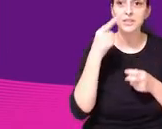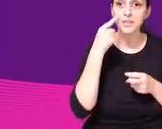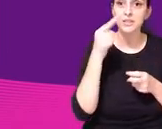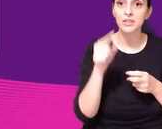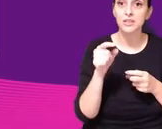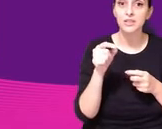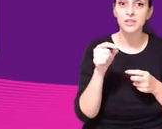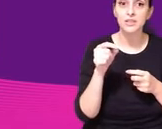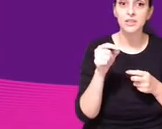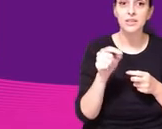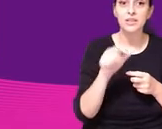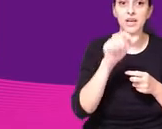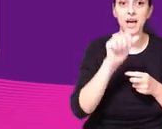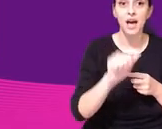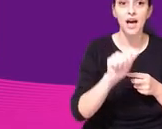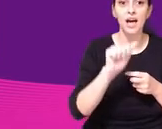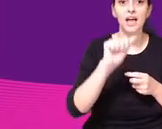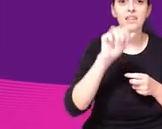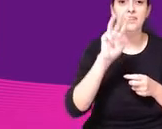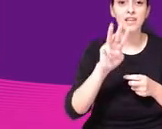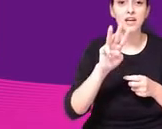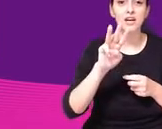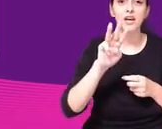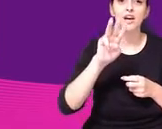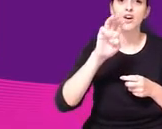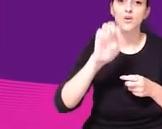é o registro Pinnacle,